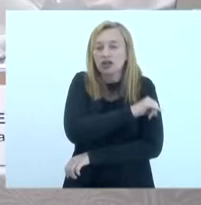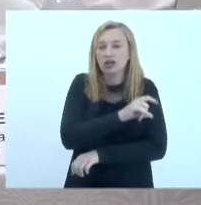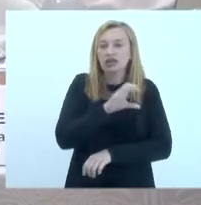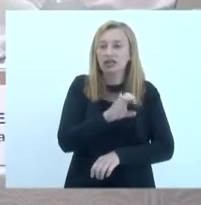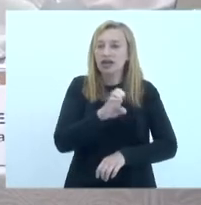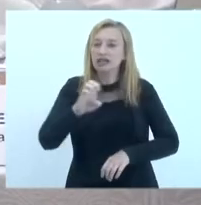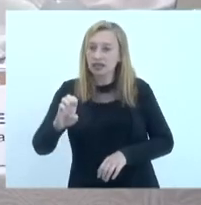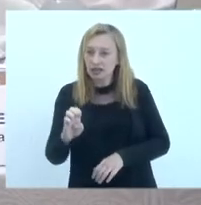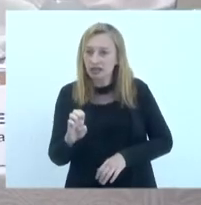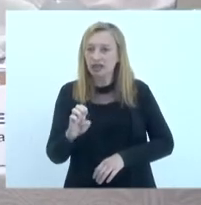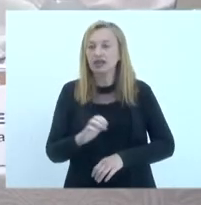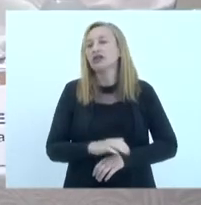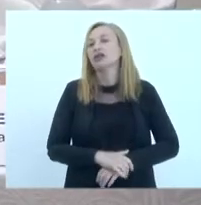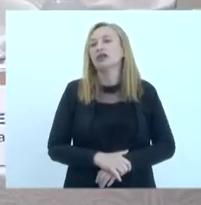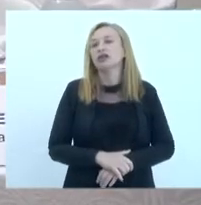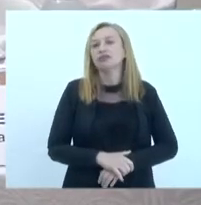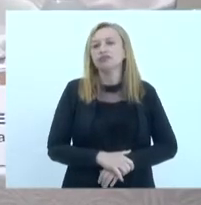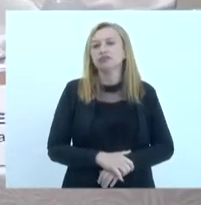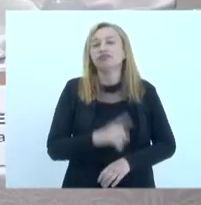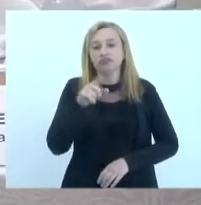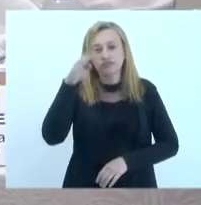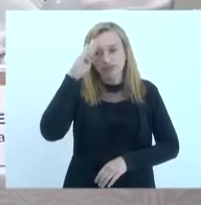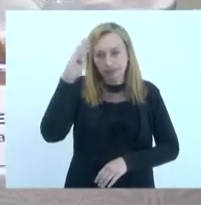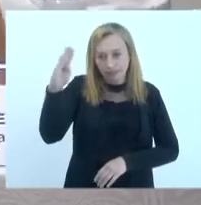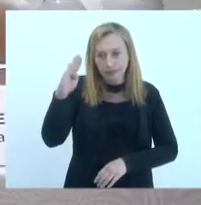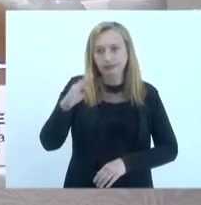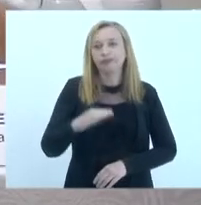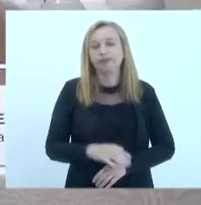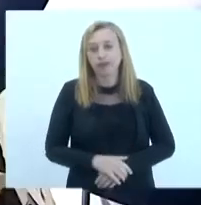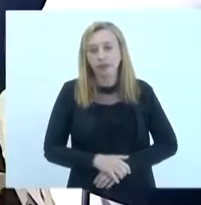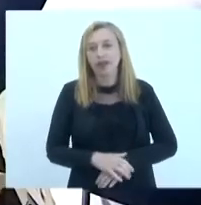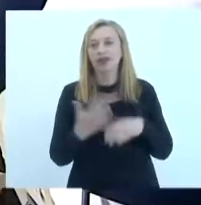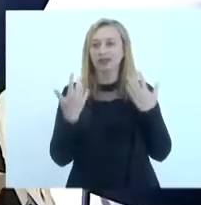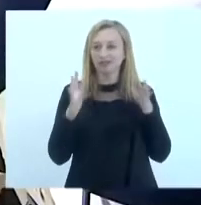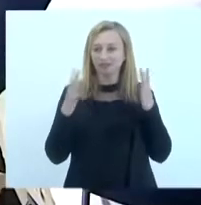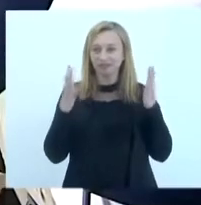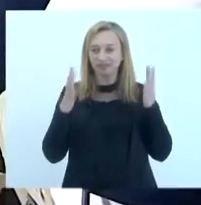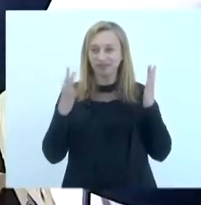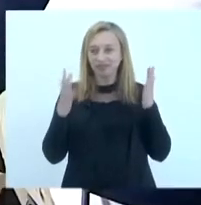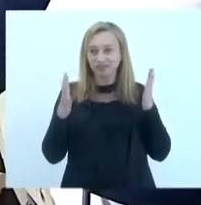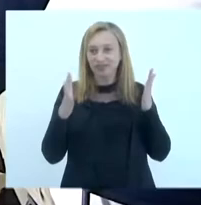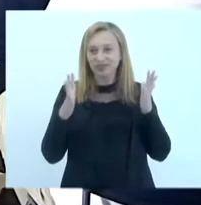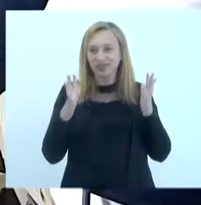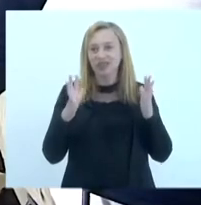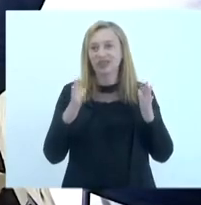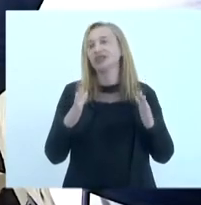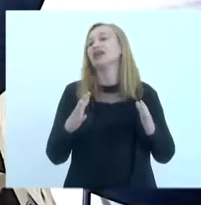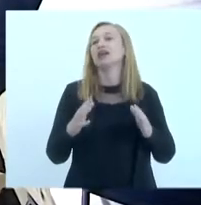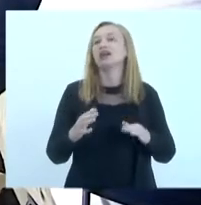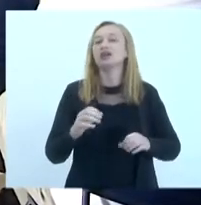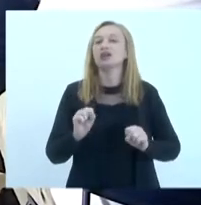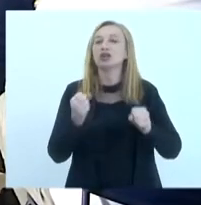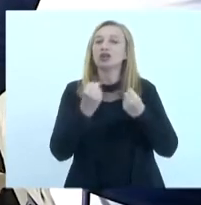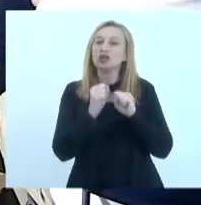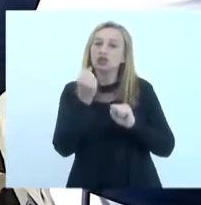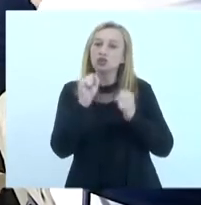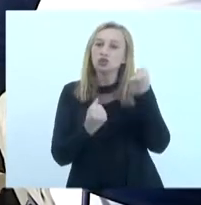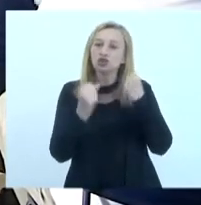CSN. Porque é fundamental ter a sede da maior indústria da região